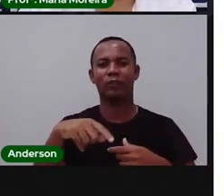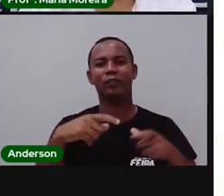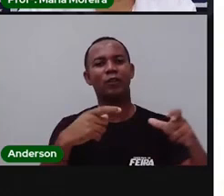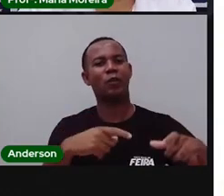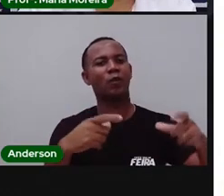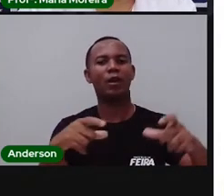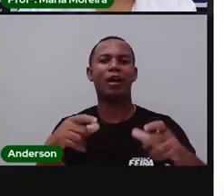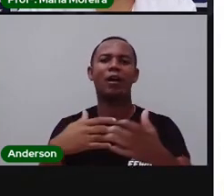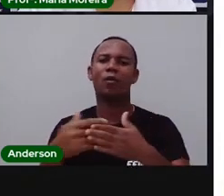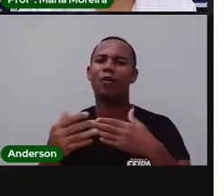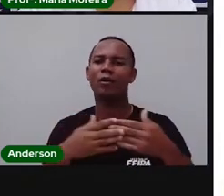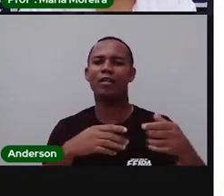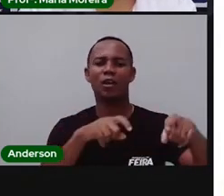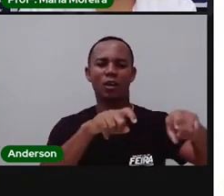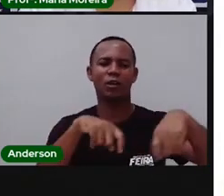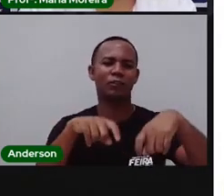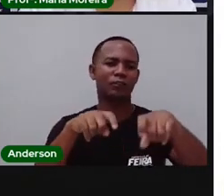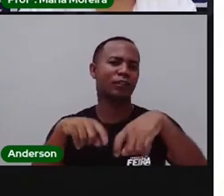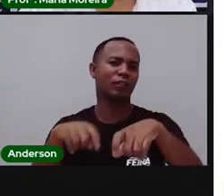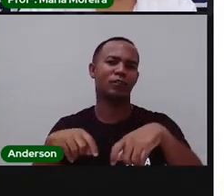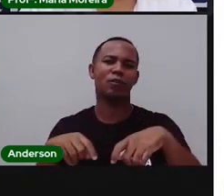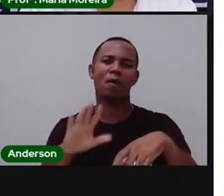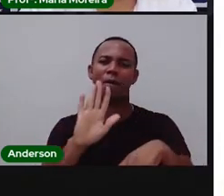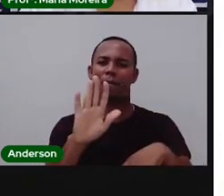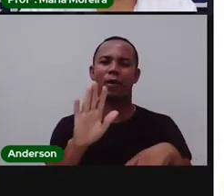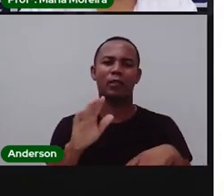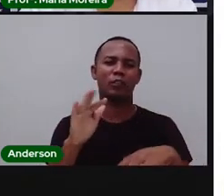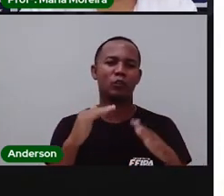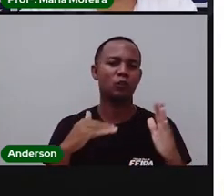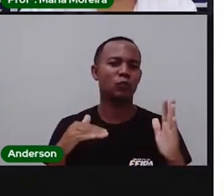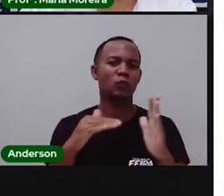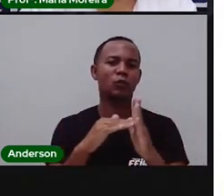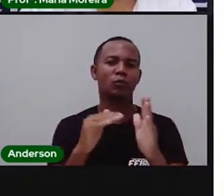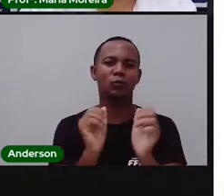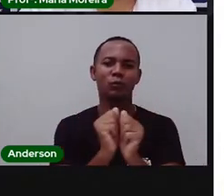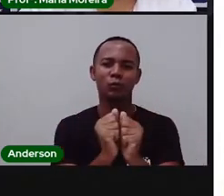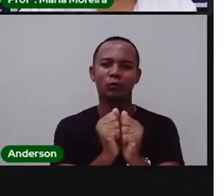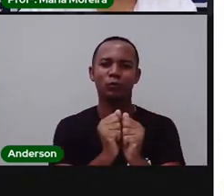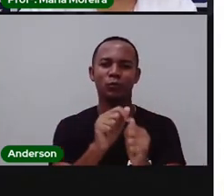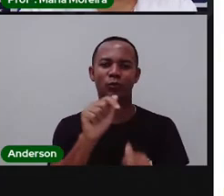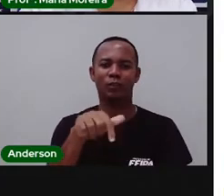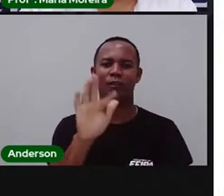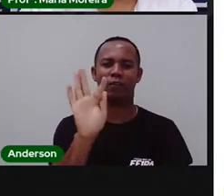bairro ou o distrito, todo mundo juntinho aqui em Feira de Santana nesse momento, certo?